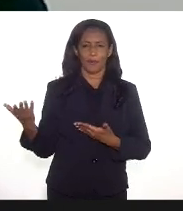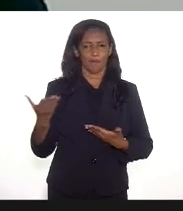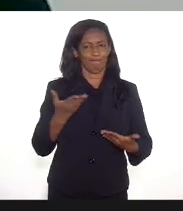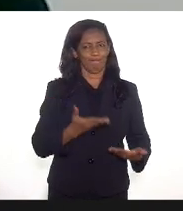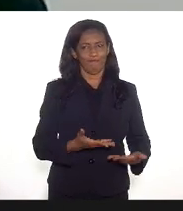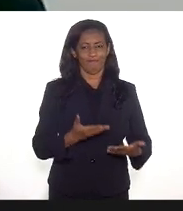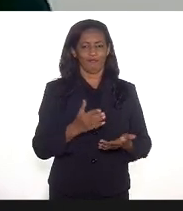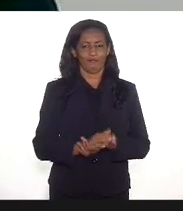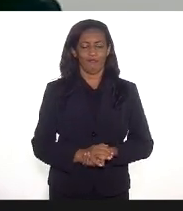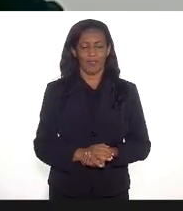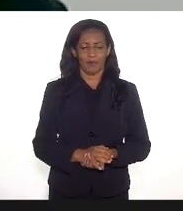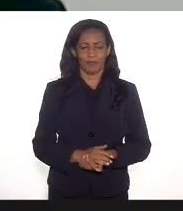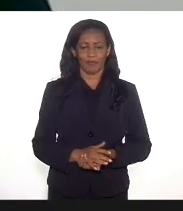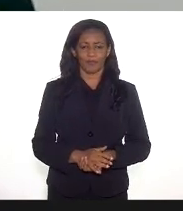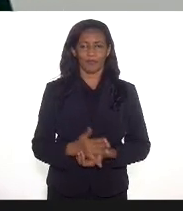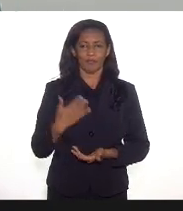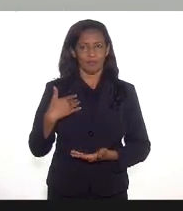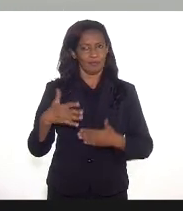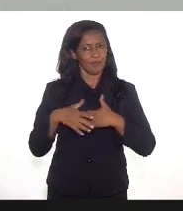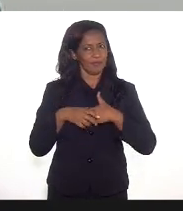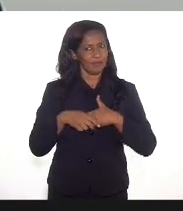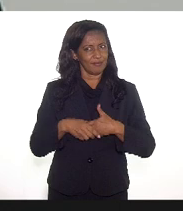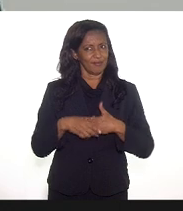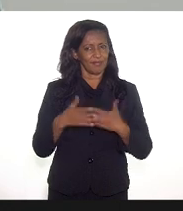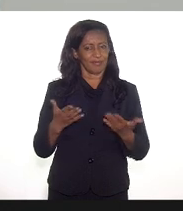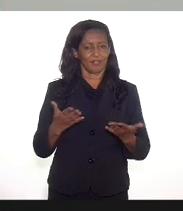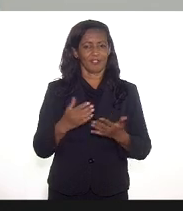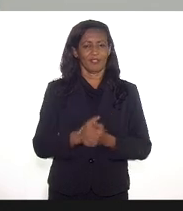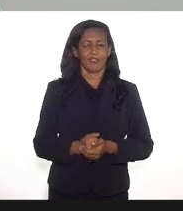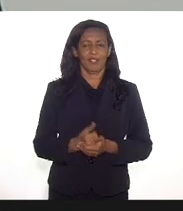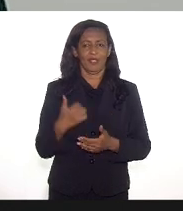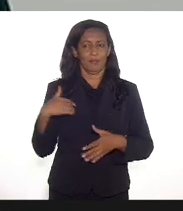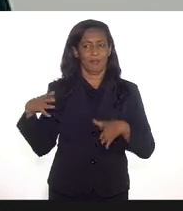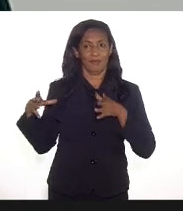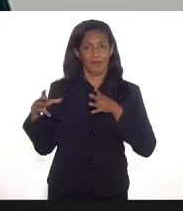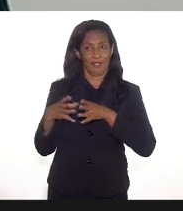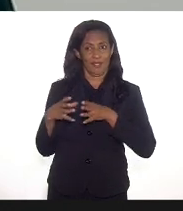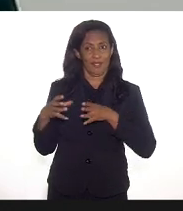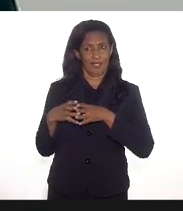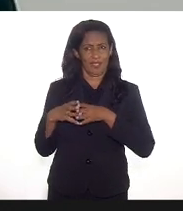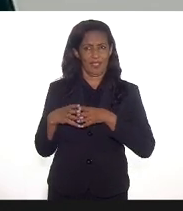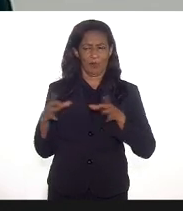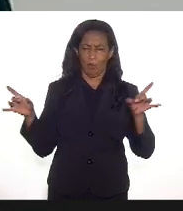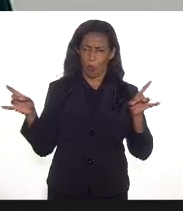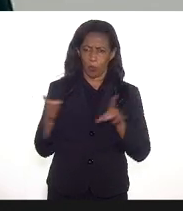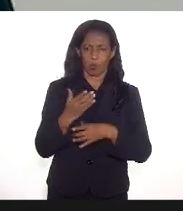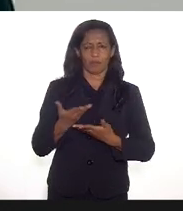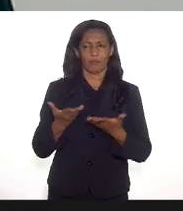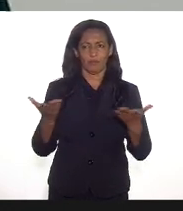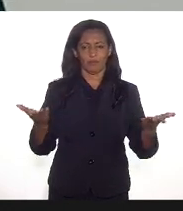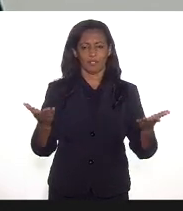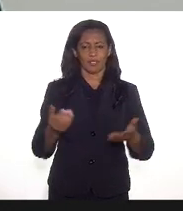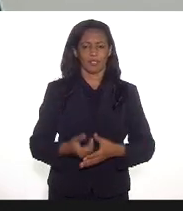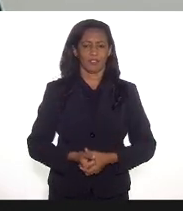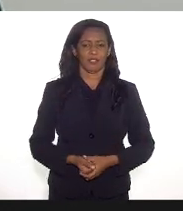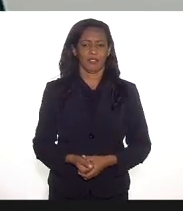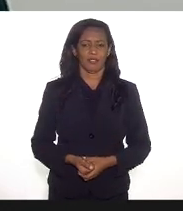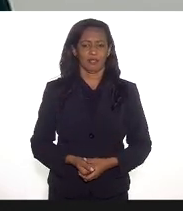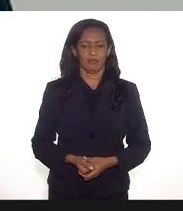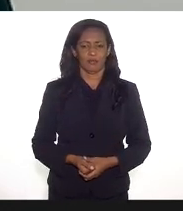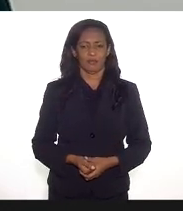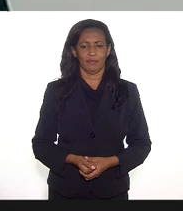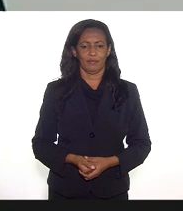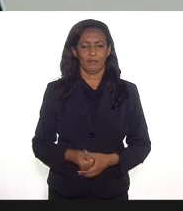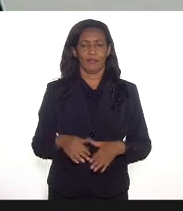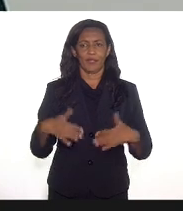como líder do governo, lhe saúdo e coloco a nossa equipe à vossa inteira disposição. E assim